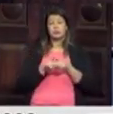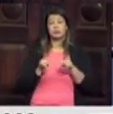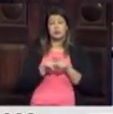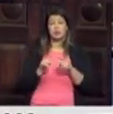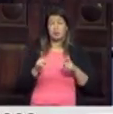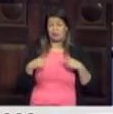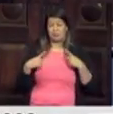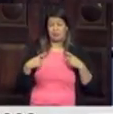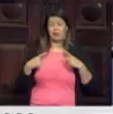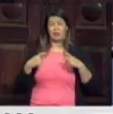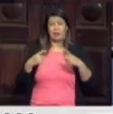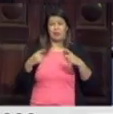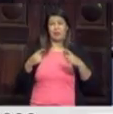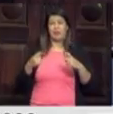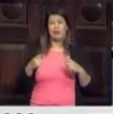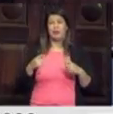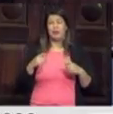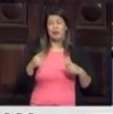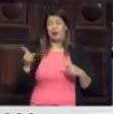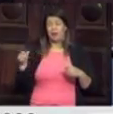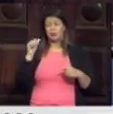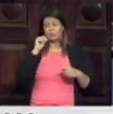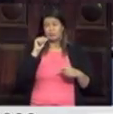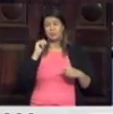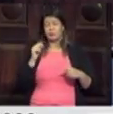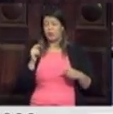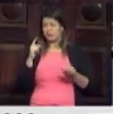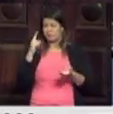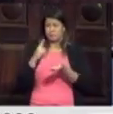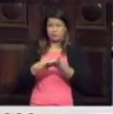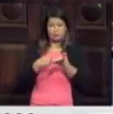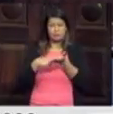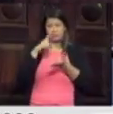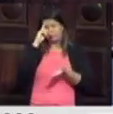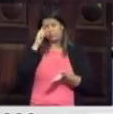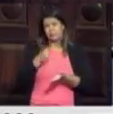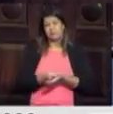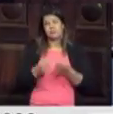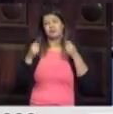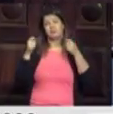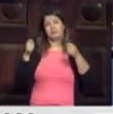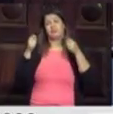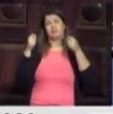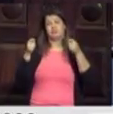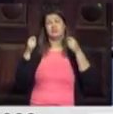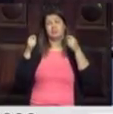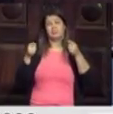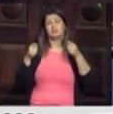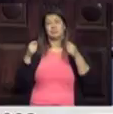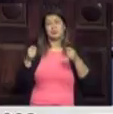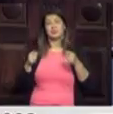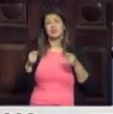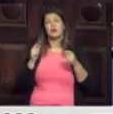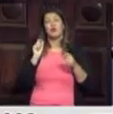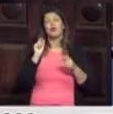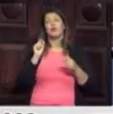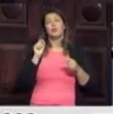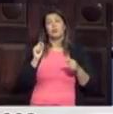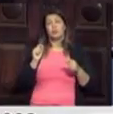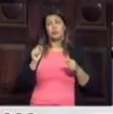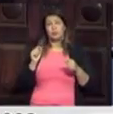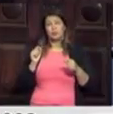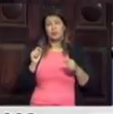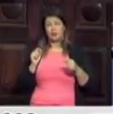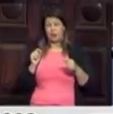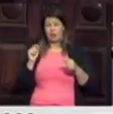guerra, e elas então foram protestar por pão, pelo retorno de seus companheiros das trincheiras